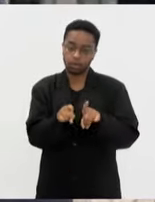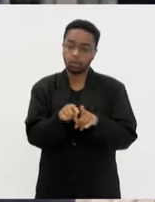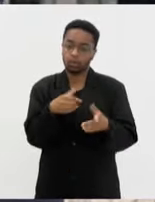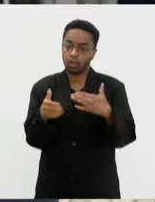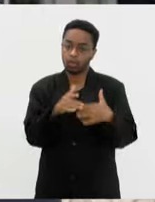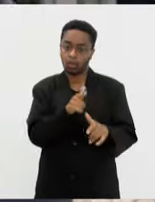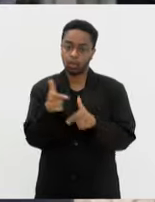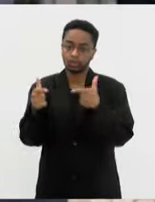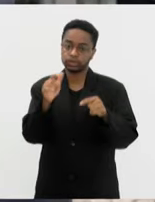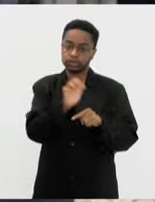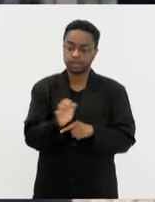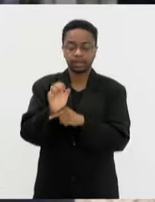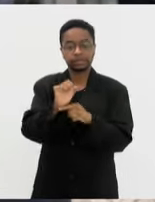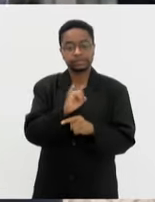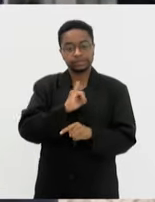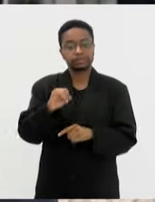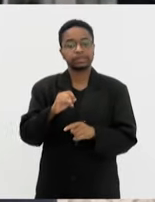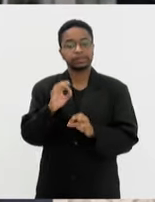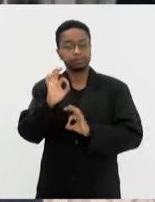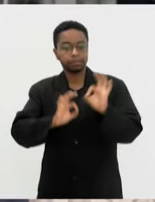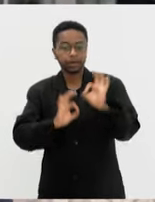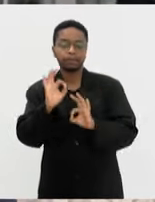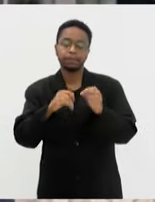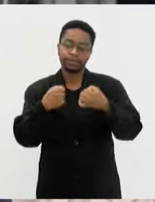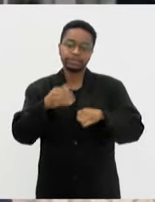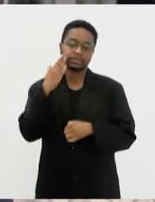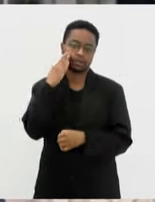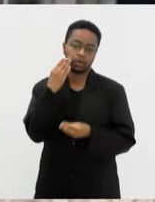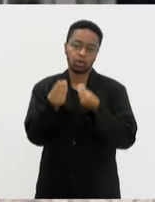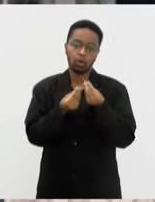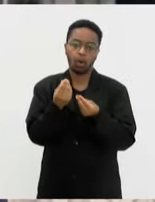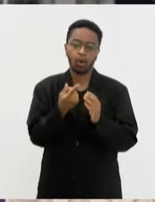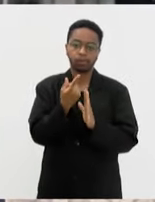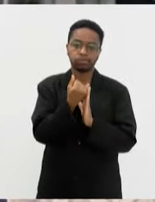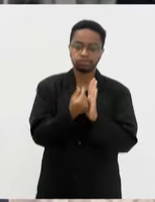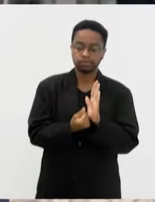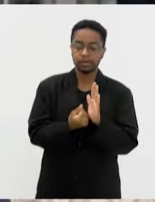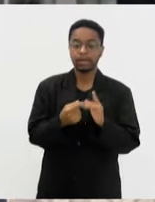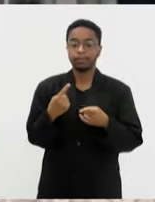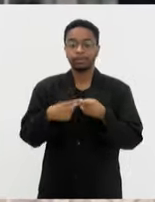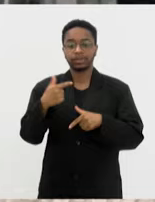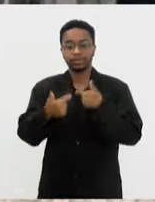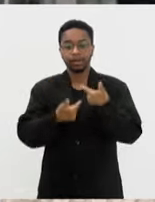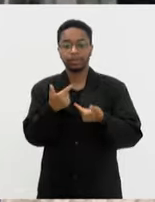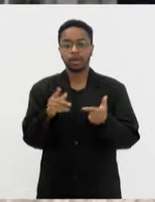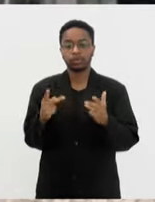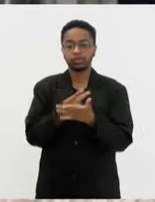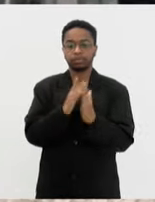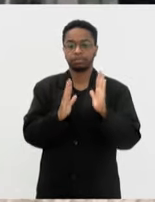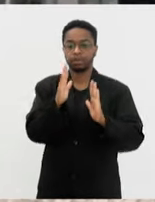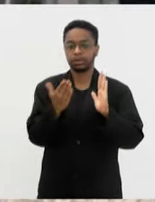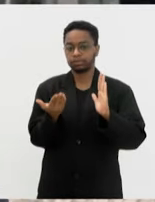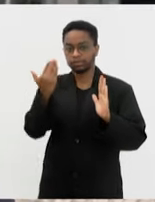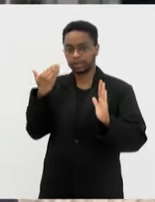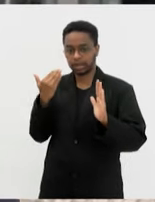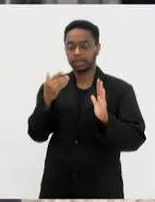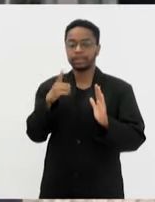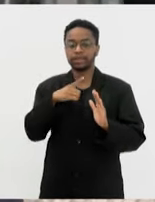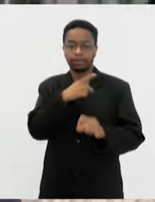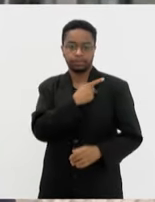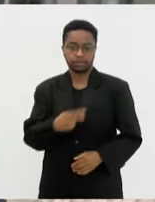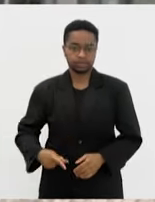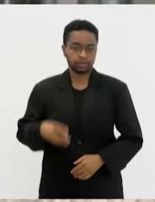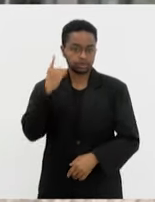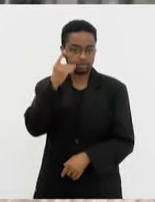desenvolvimento, planejamento, investimento em infraestrutura. Esse trabalho realizado na legislatura anterior Foi uma CPI presidida pelo deputado Luiz Paulo, que